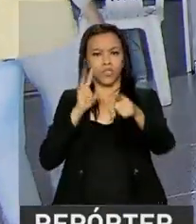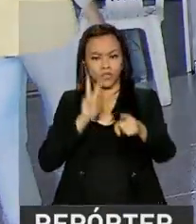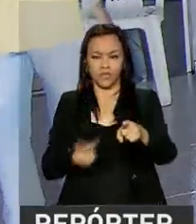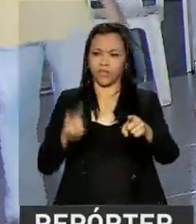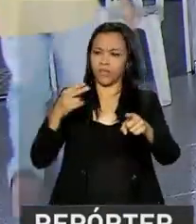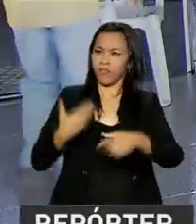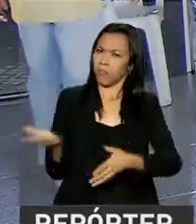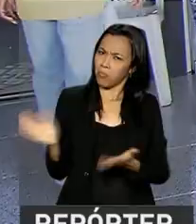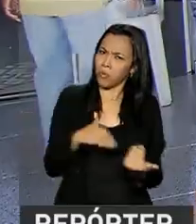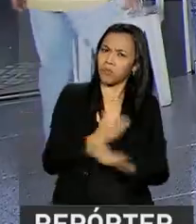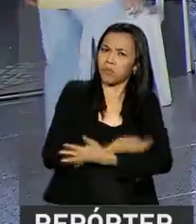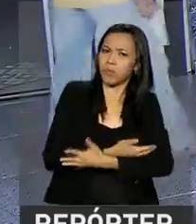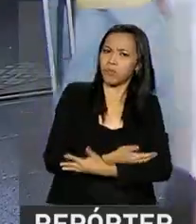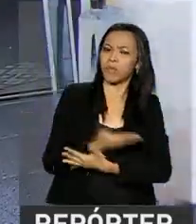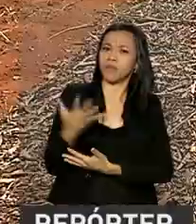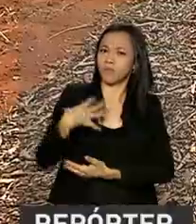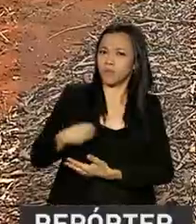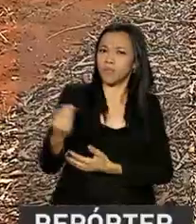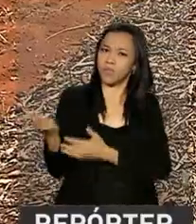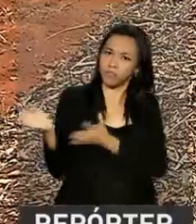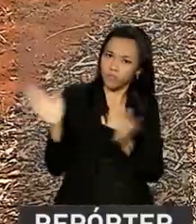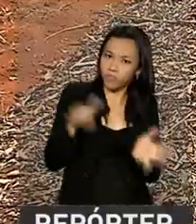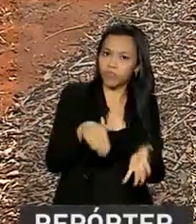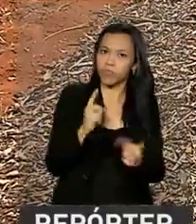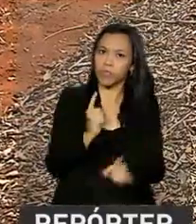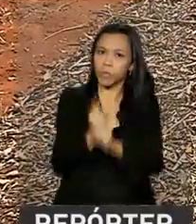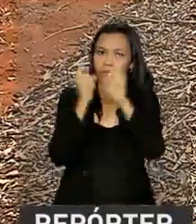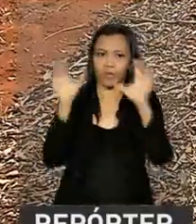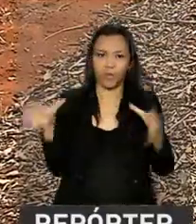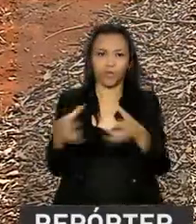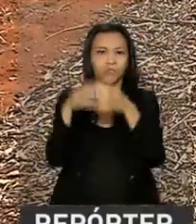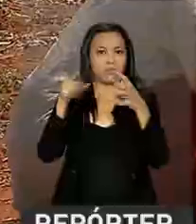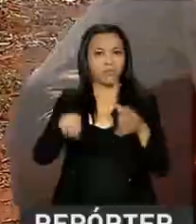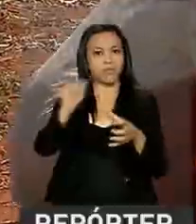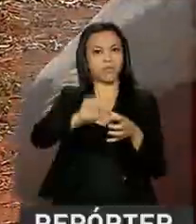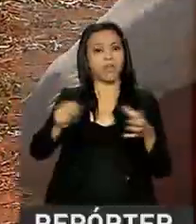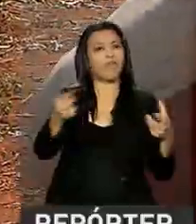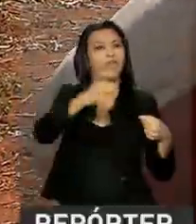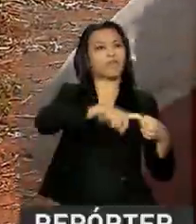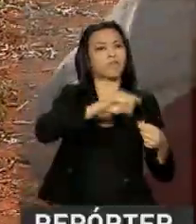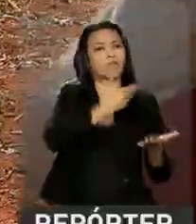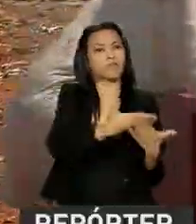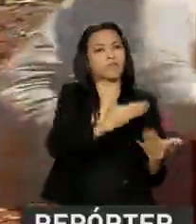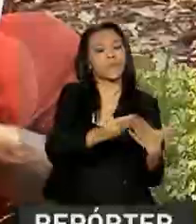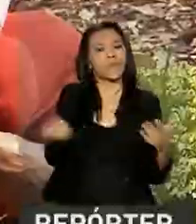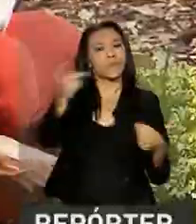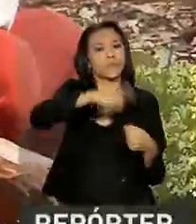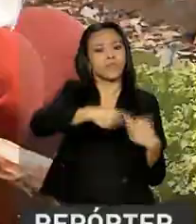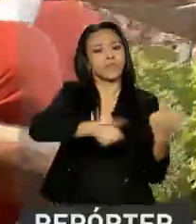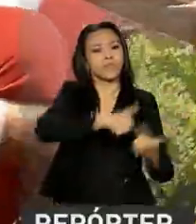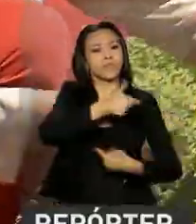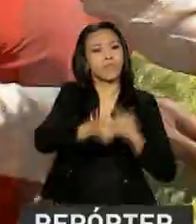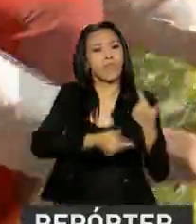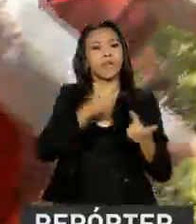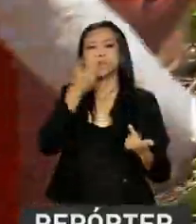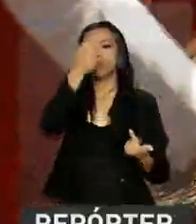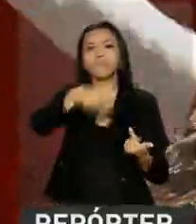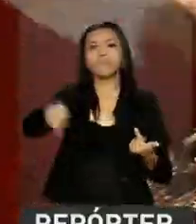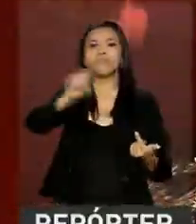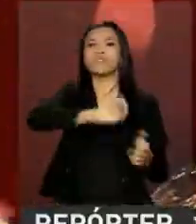com os neném, jovens que estão voltando, encontrando um caminho no estudo, voltando para trabalhar junto. Quer dizer, percebendo que não precisa